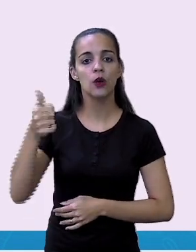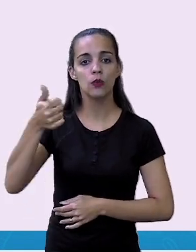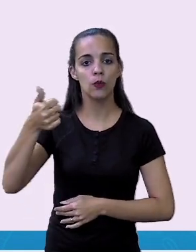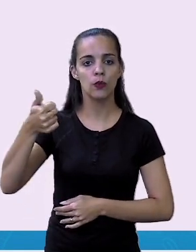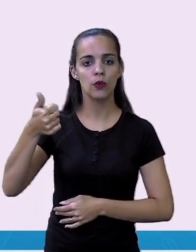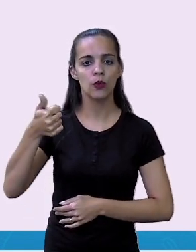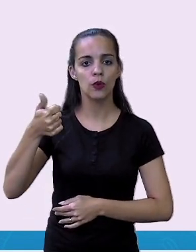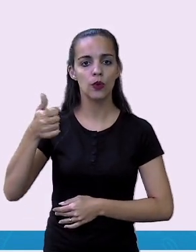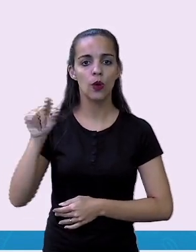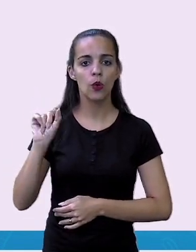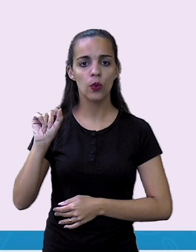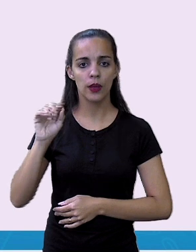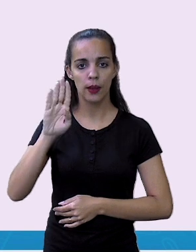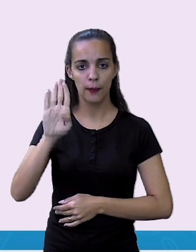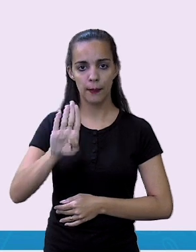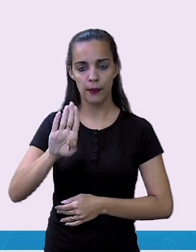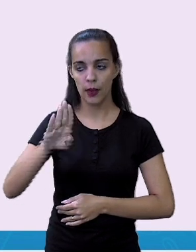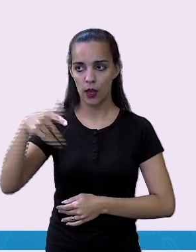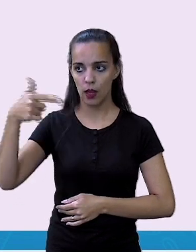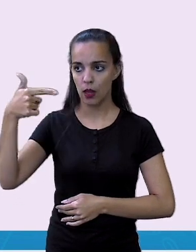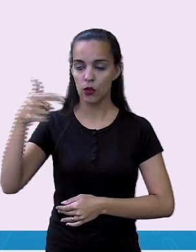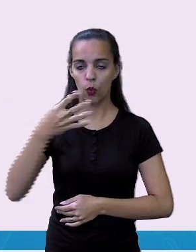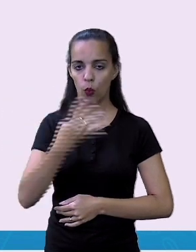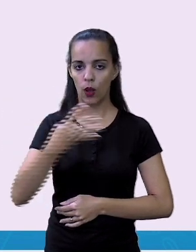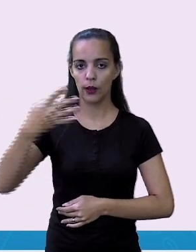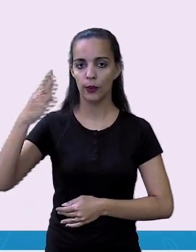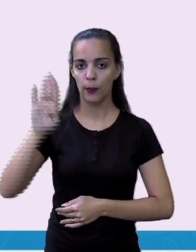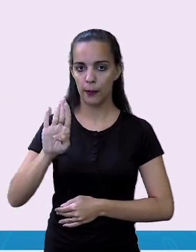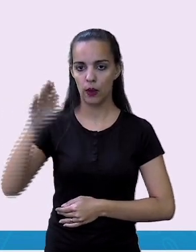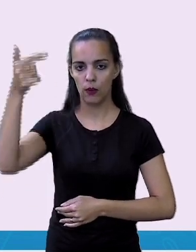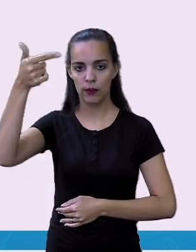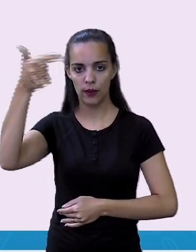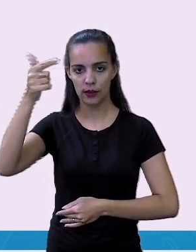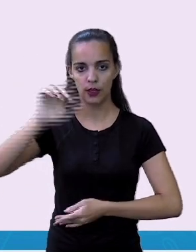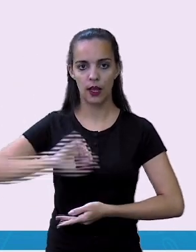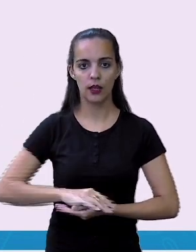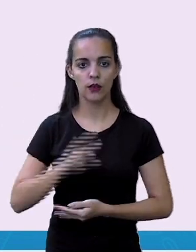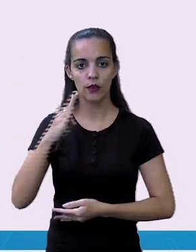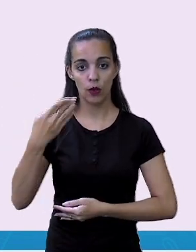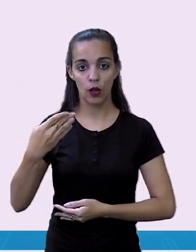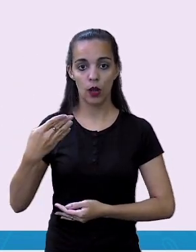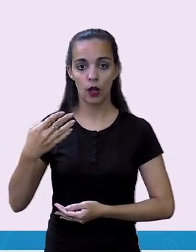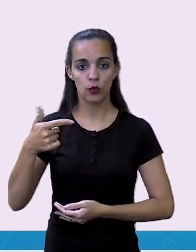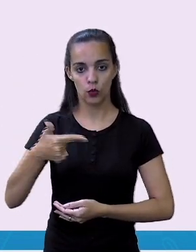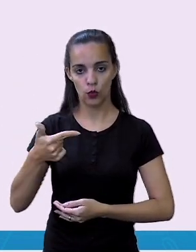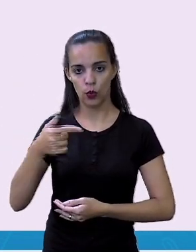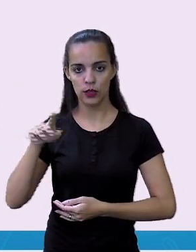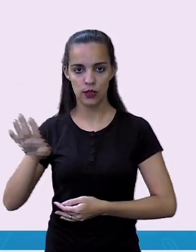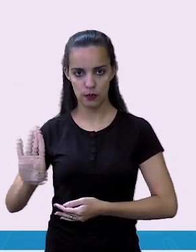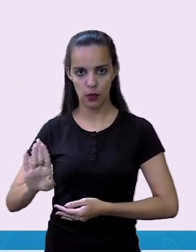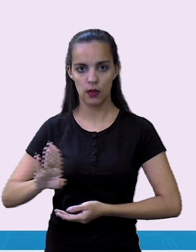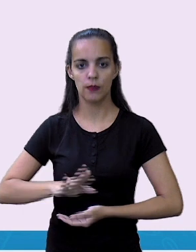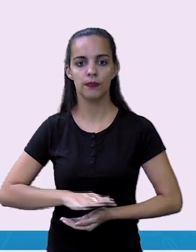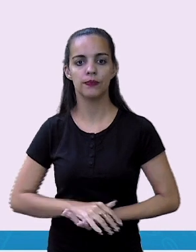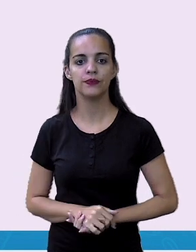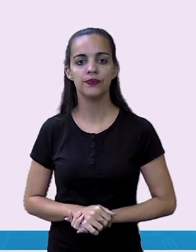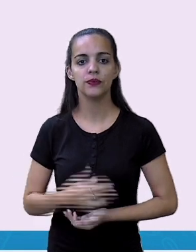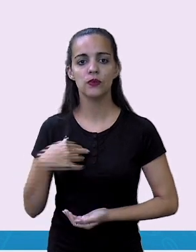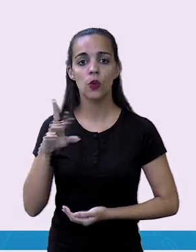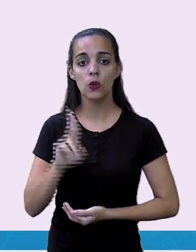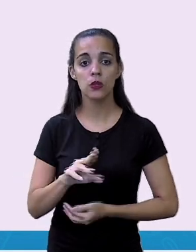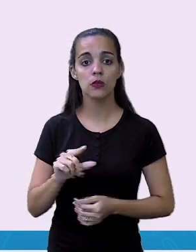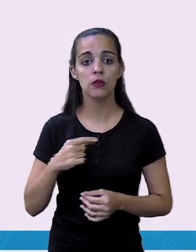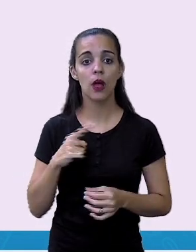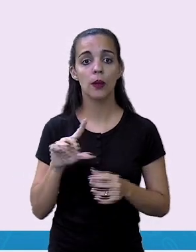4B2. Raiz de 4, 2, B2, B. Então, o que que nós temos aqui? Que a